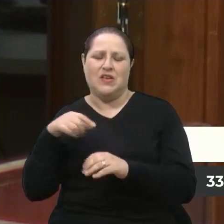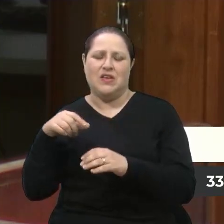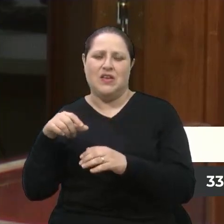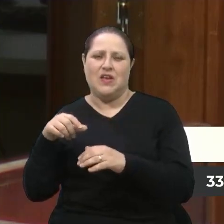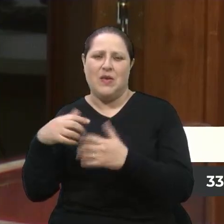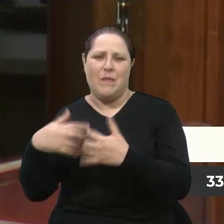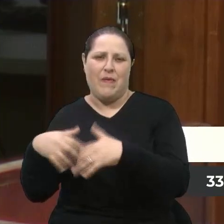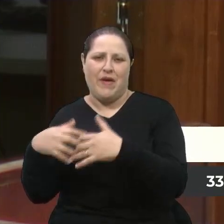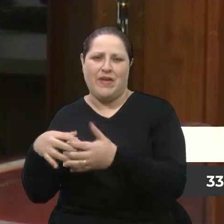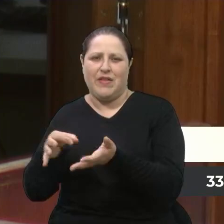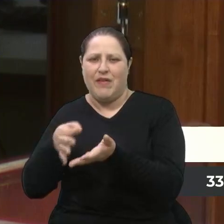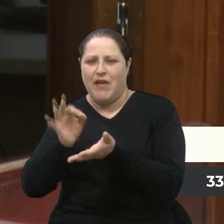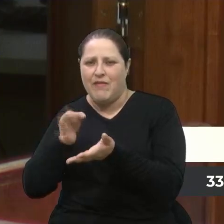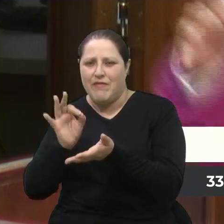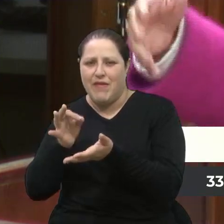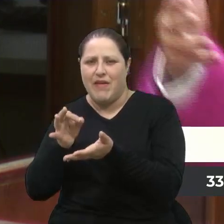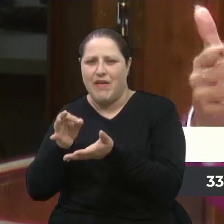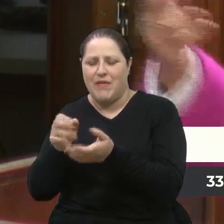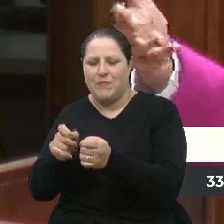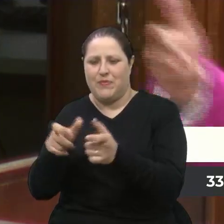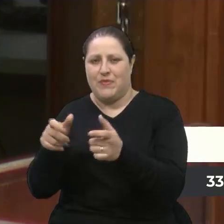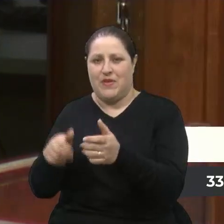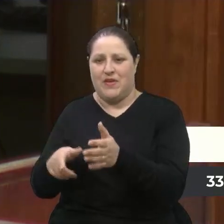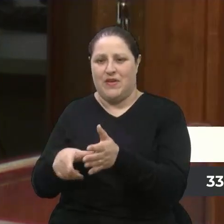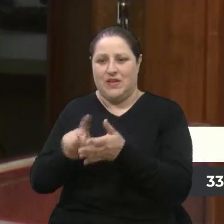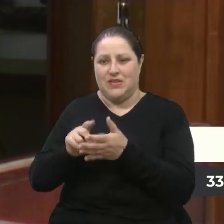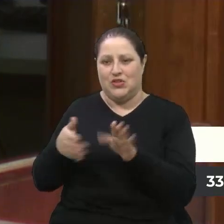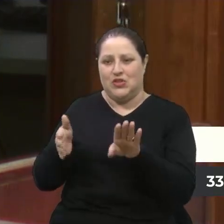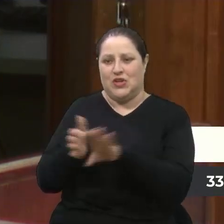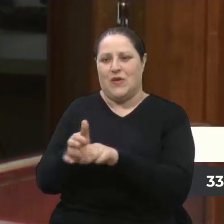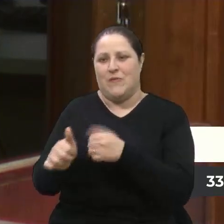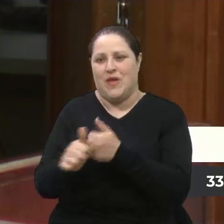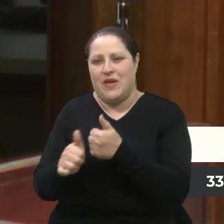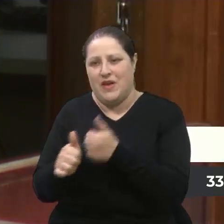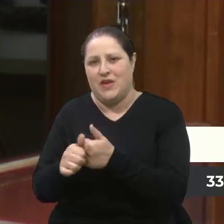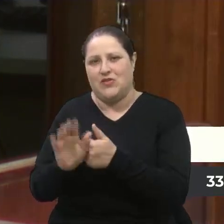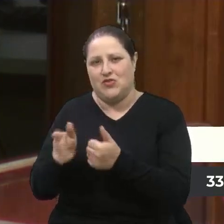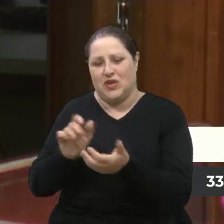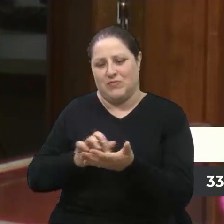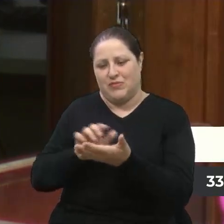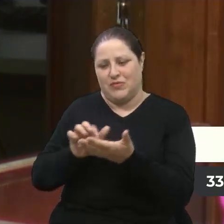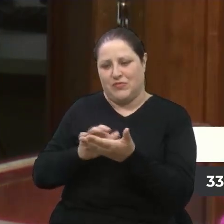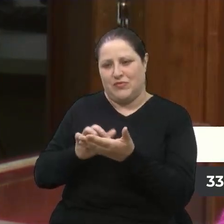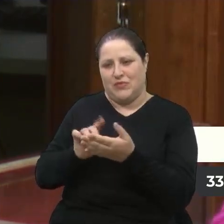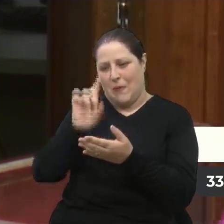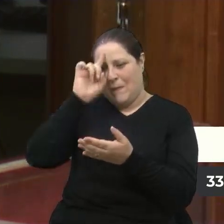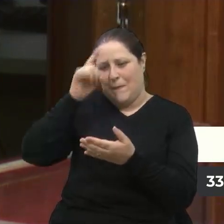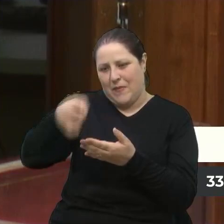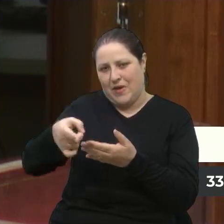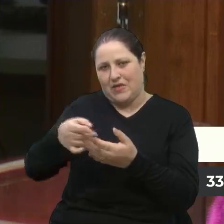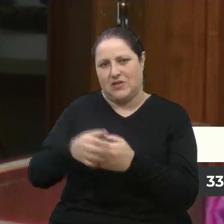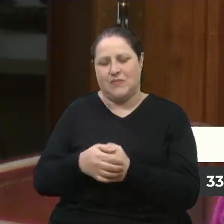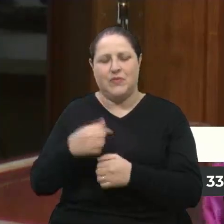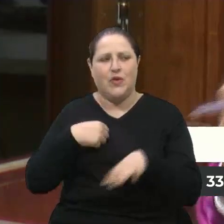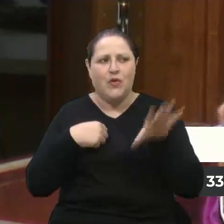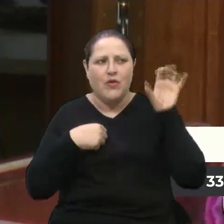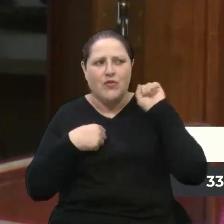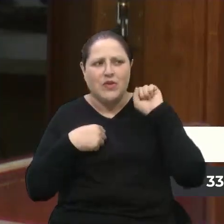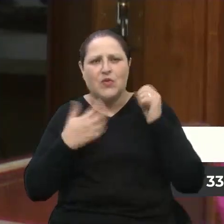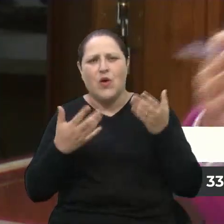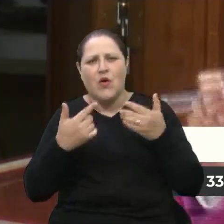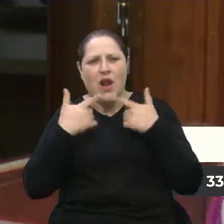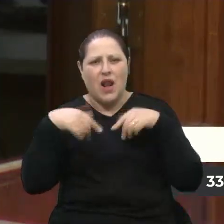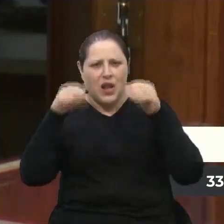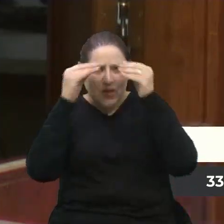café prontinho antes de chegar perto, não precisando chegar perto dela, fazendo isso à distância. Eu ouvindo eles falando qual é a linguagem que